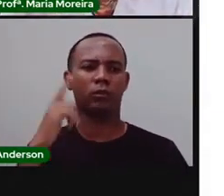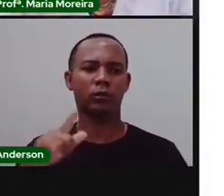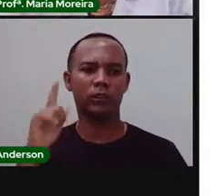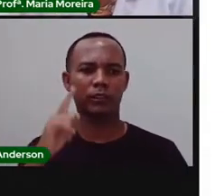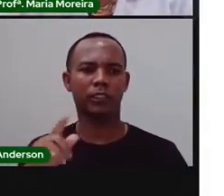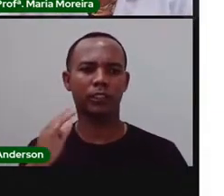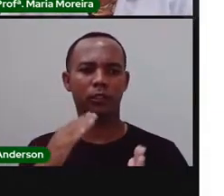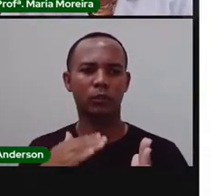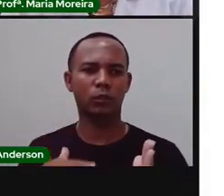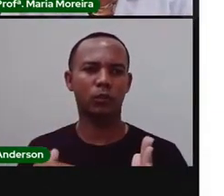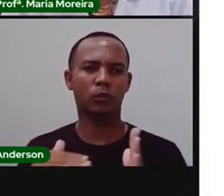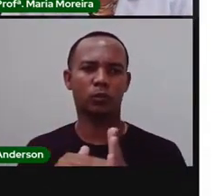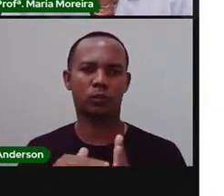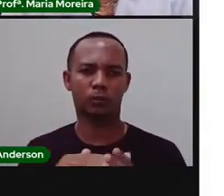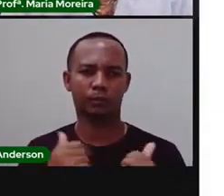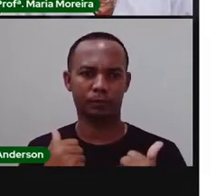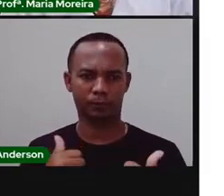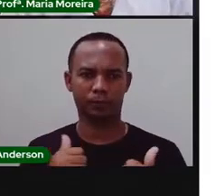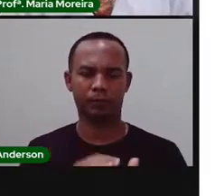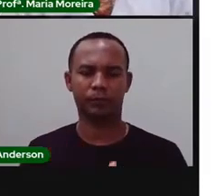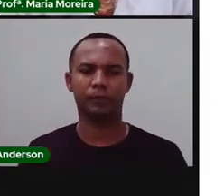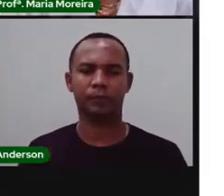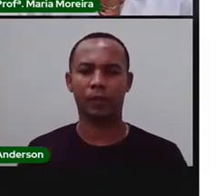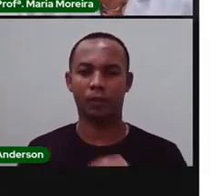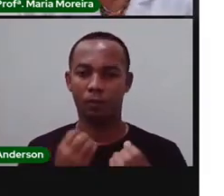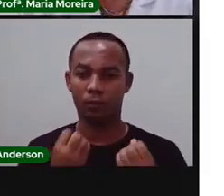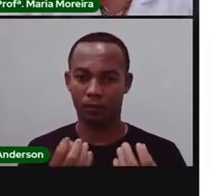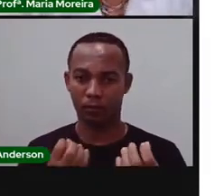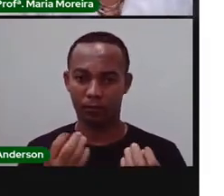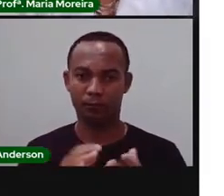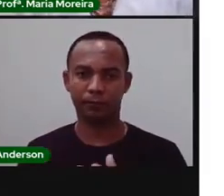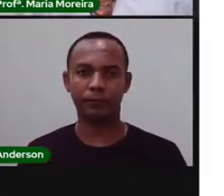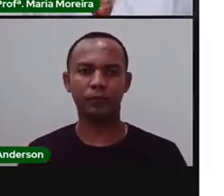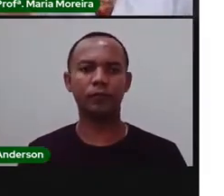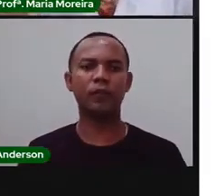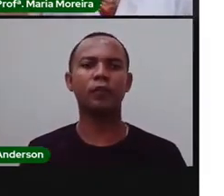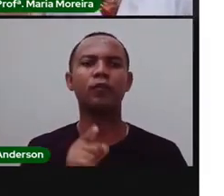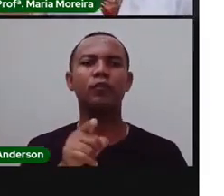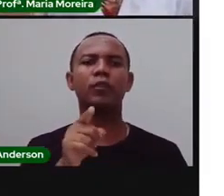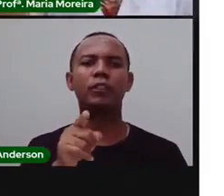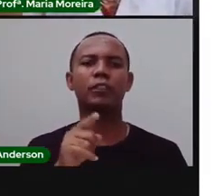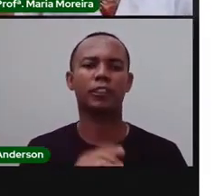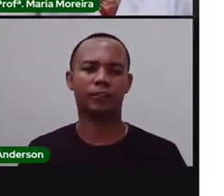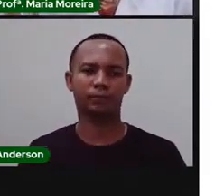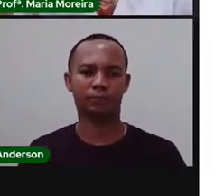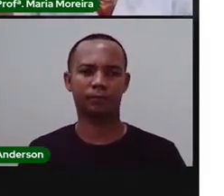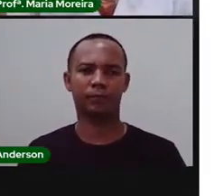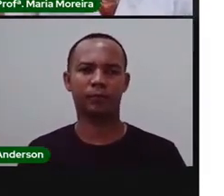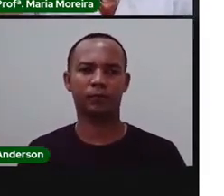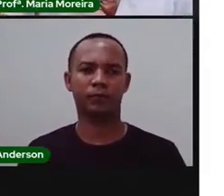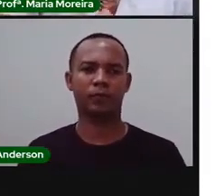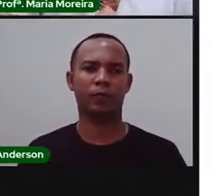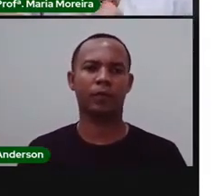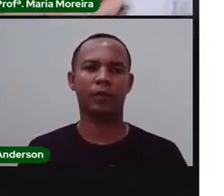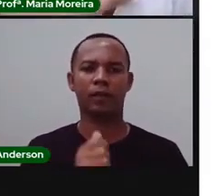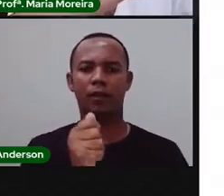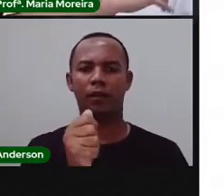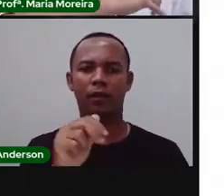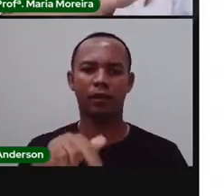tudo isso aconteça. Bom, e vocês? Você aí,